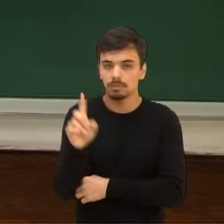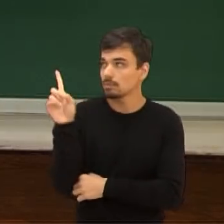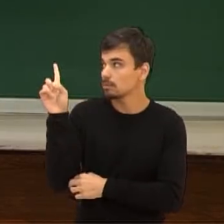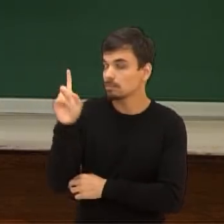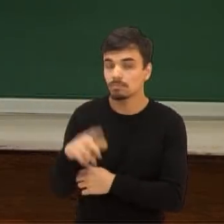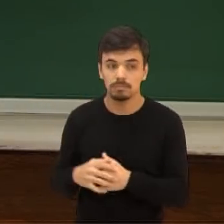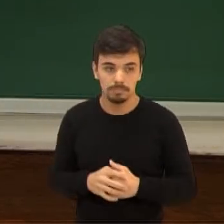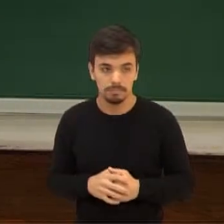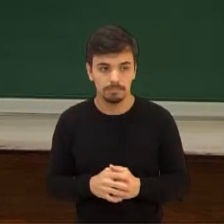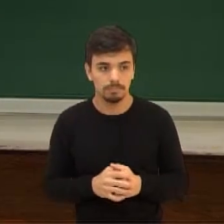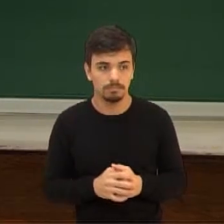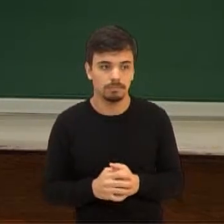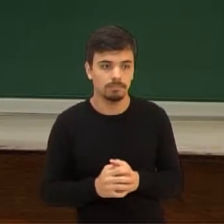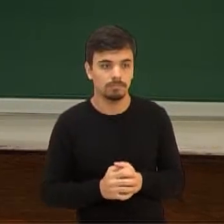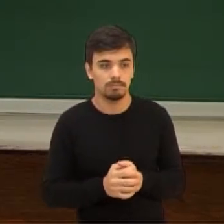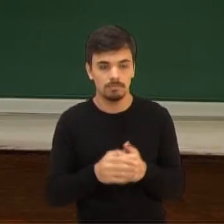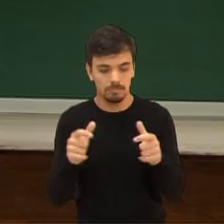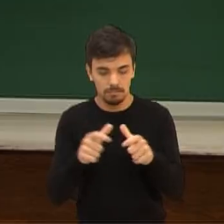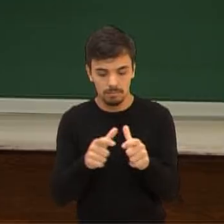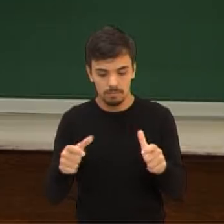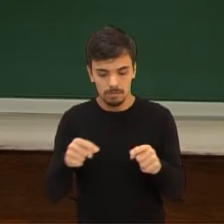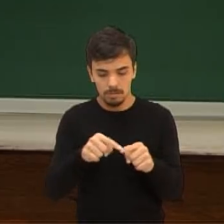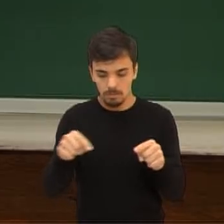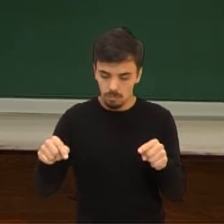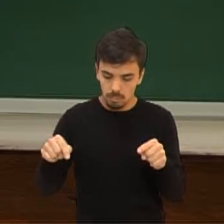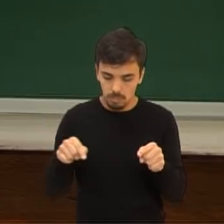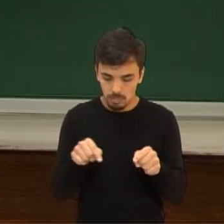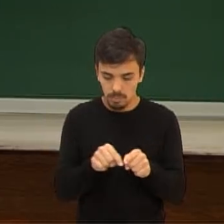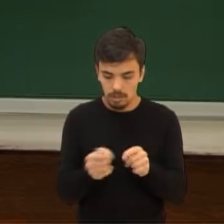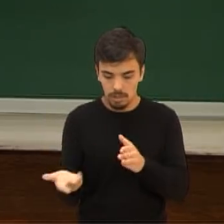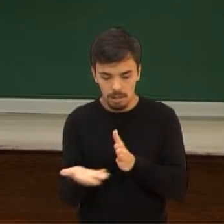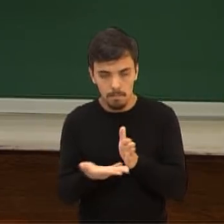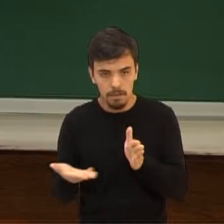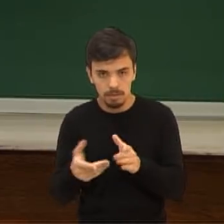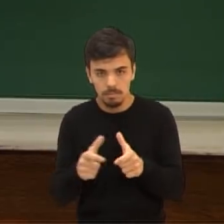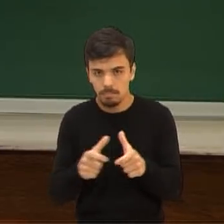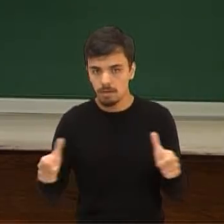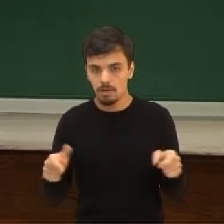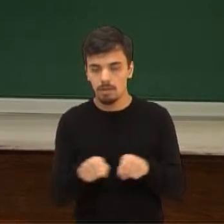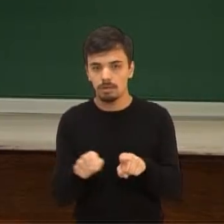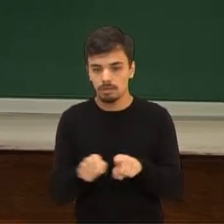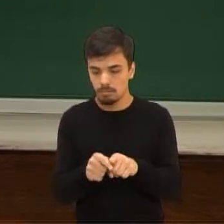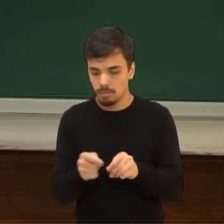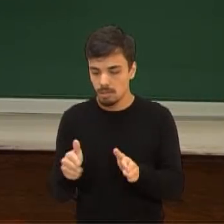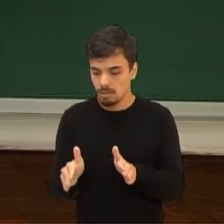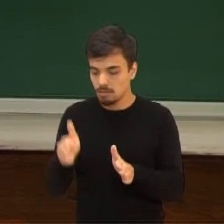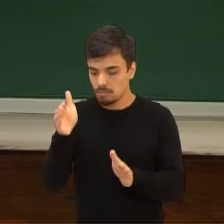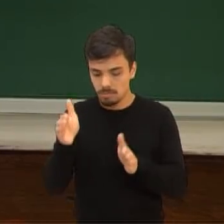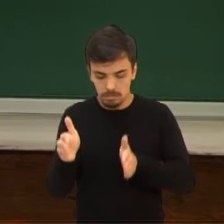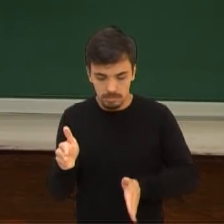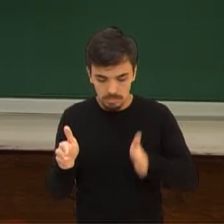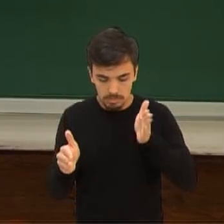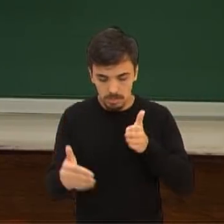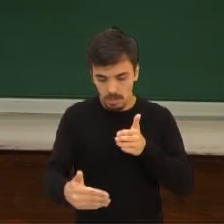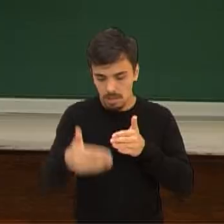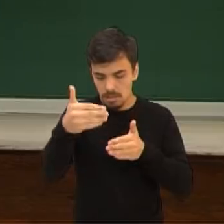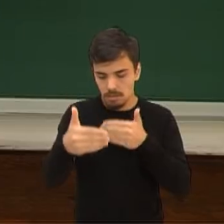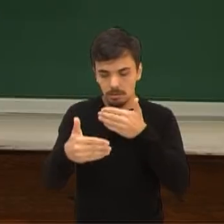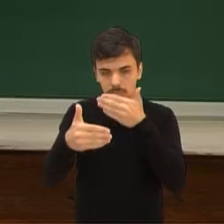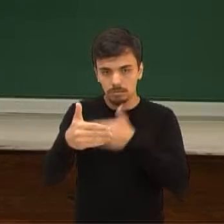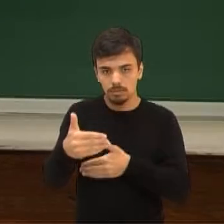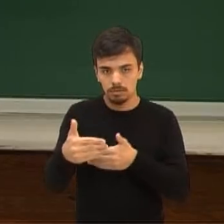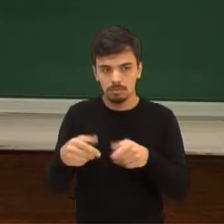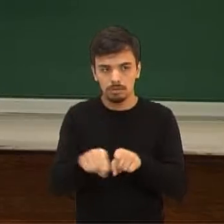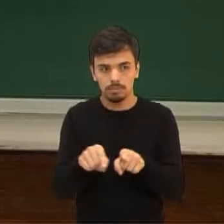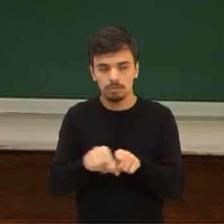forma. O quadrado, que era a nossa base maior aqui bem no centro, as faces laterais aqui ao redor